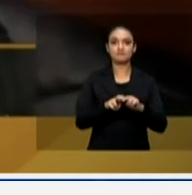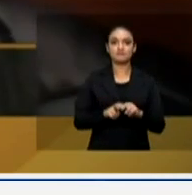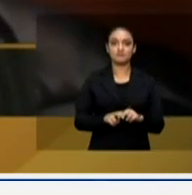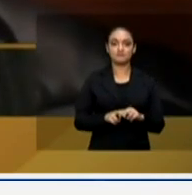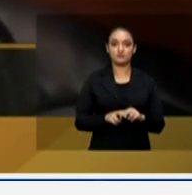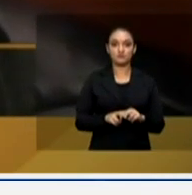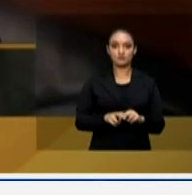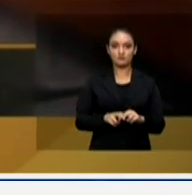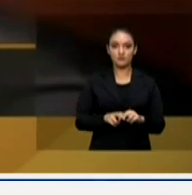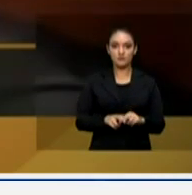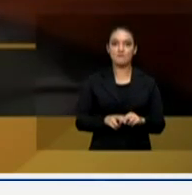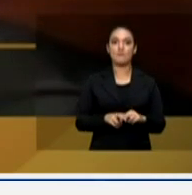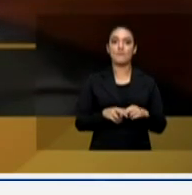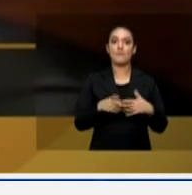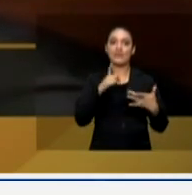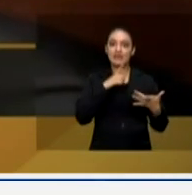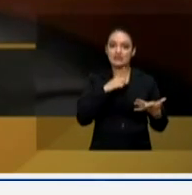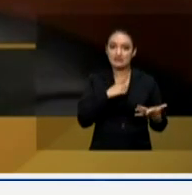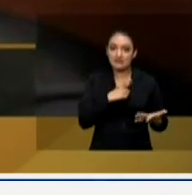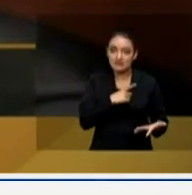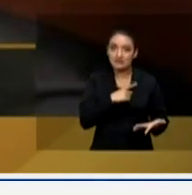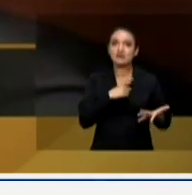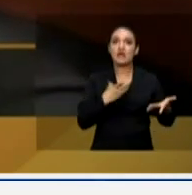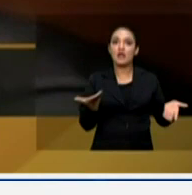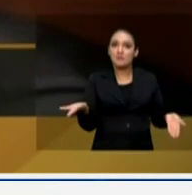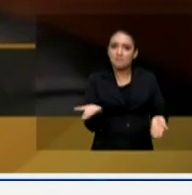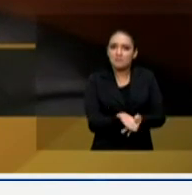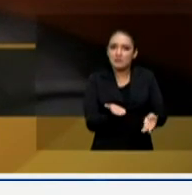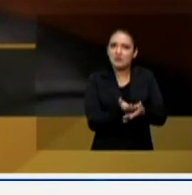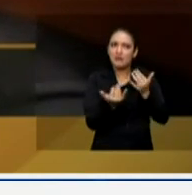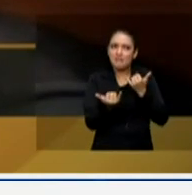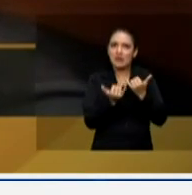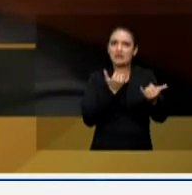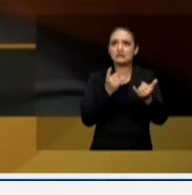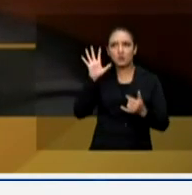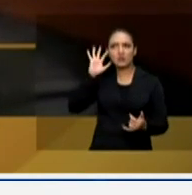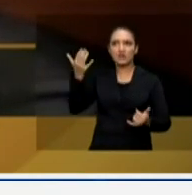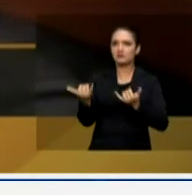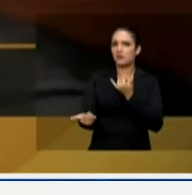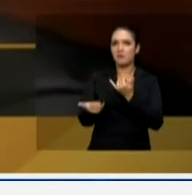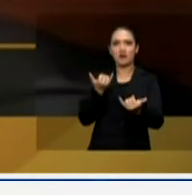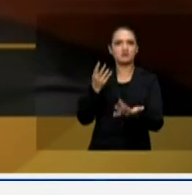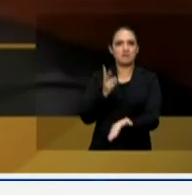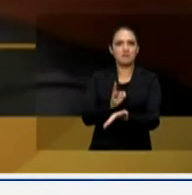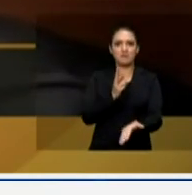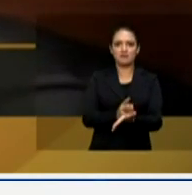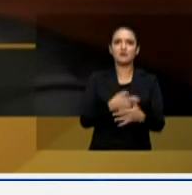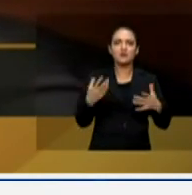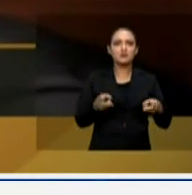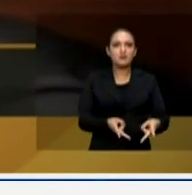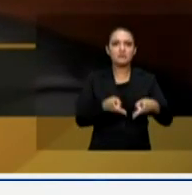sua elegibilidade. Se, por outro lado, se entender que a decisão do ministro Fachin não se